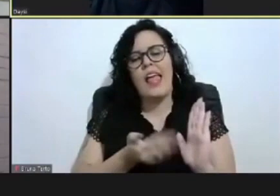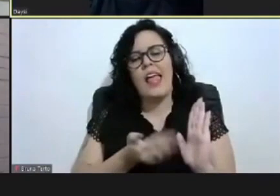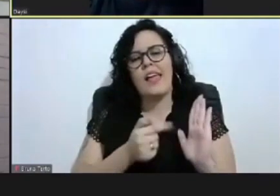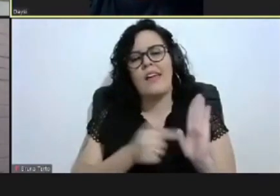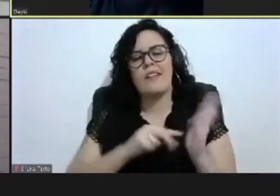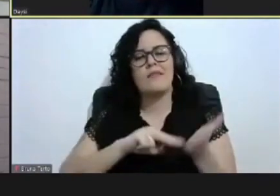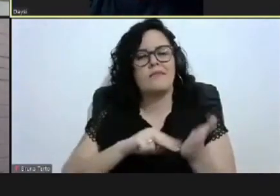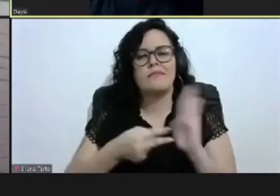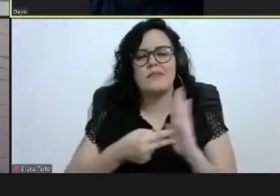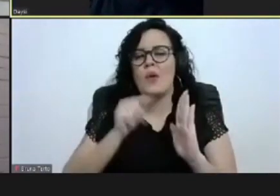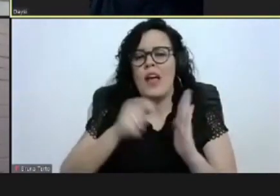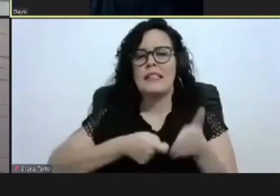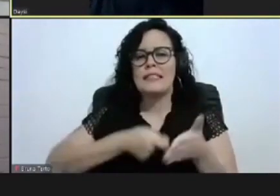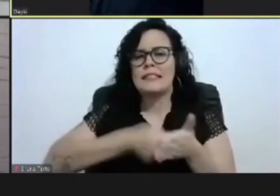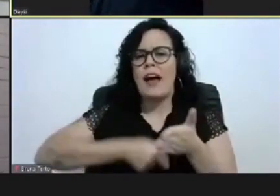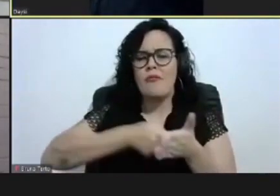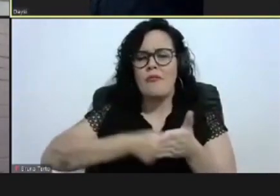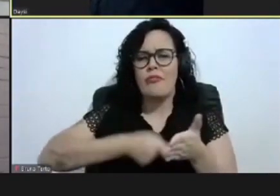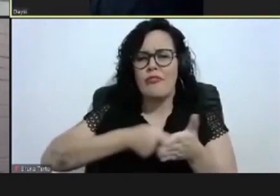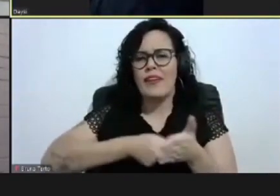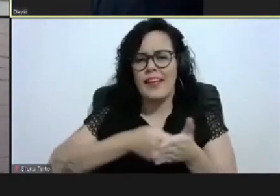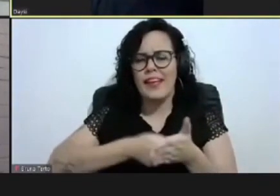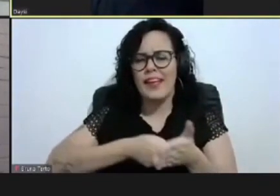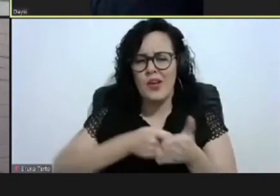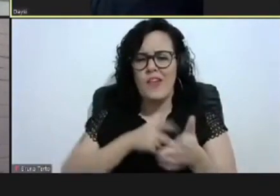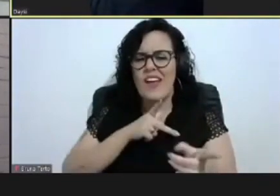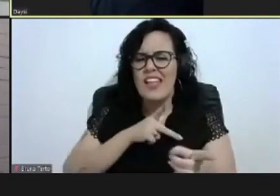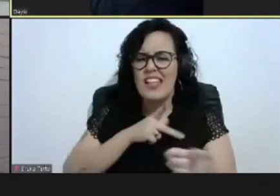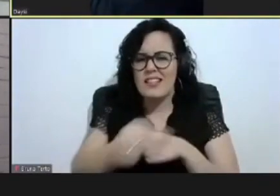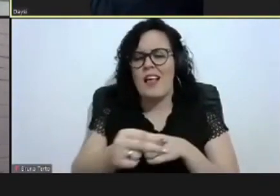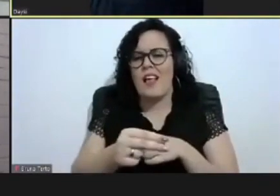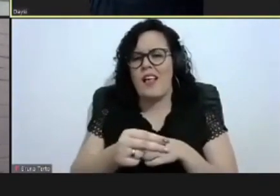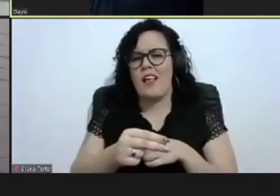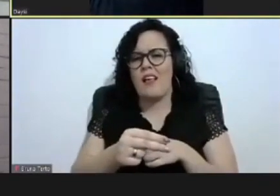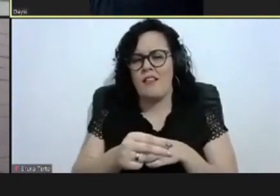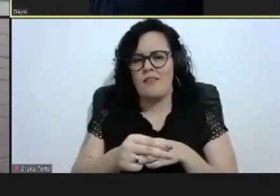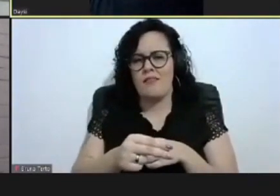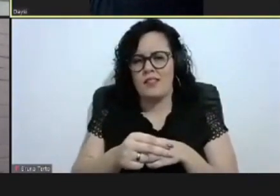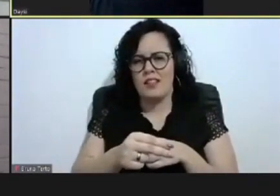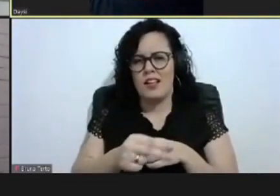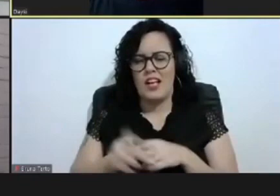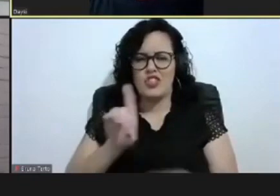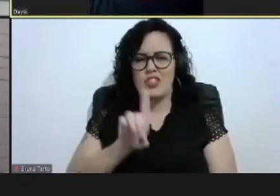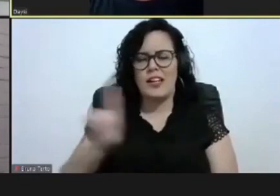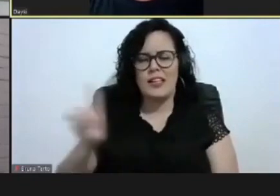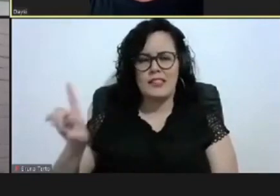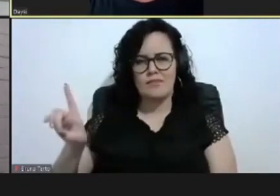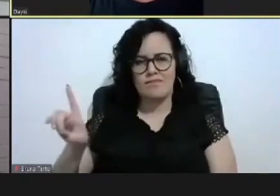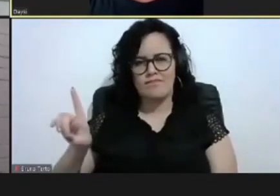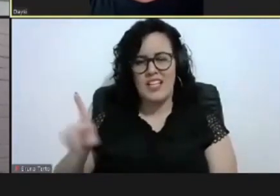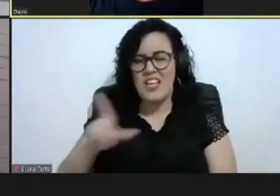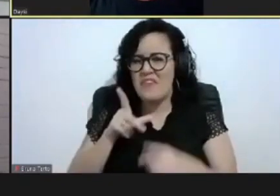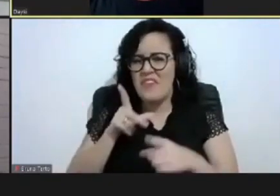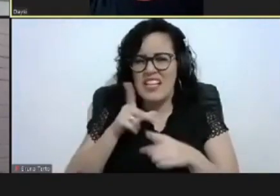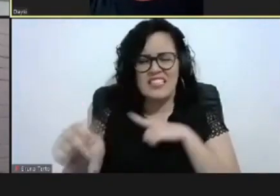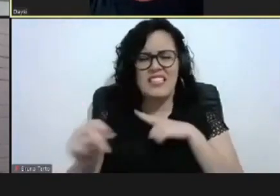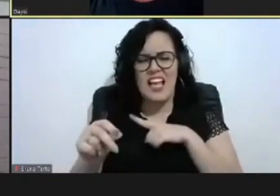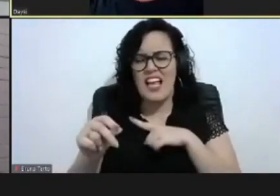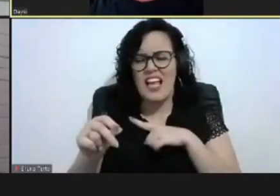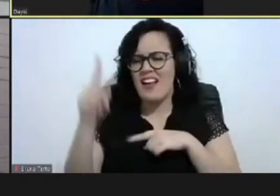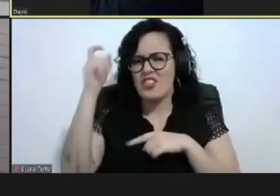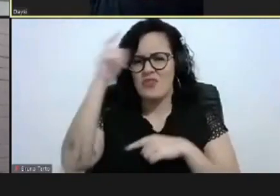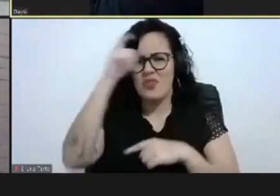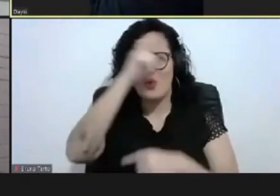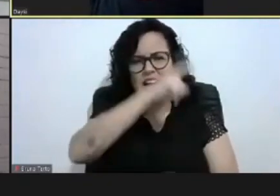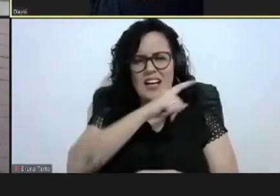como um desafio de vencer a direita e vencer essas dificuldades todas e dentro dos